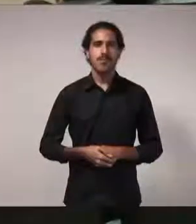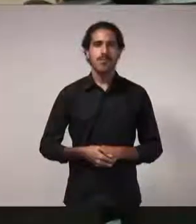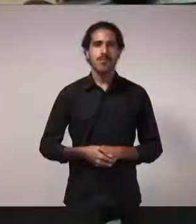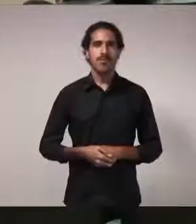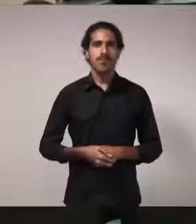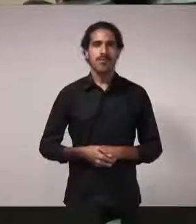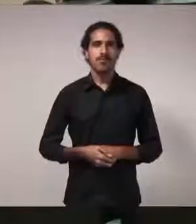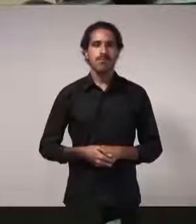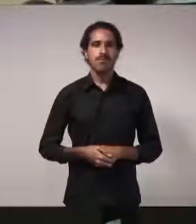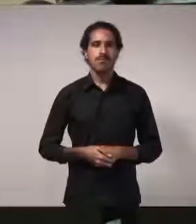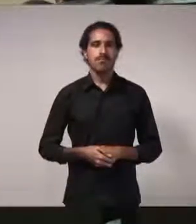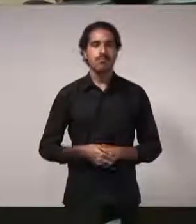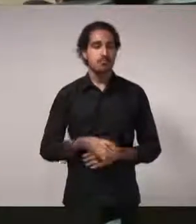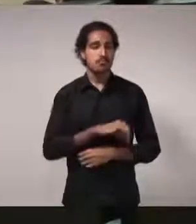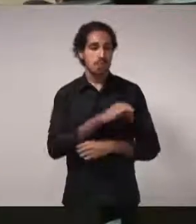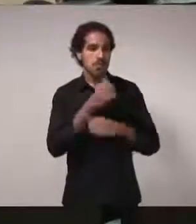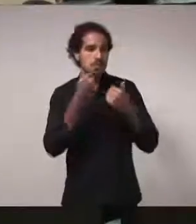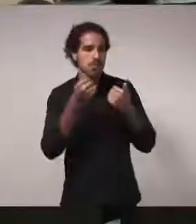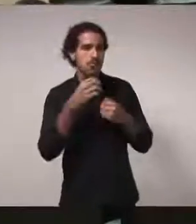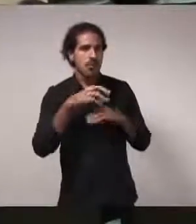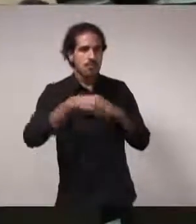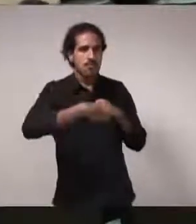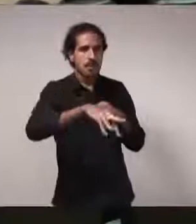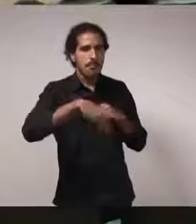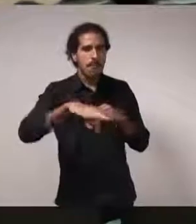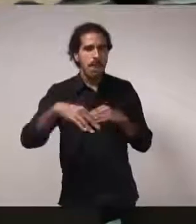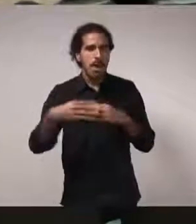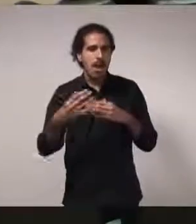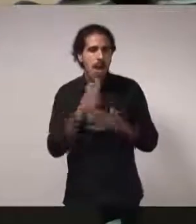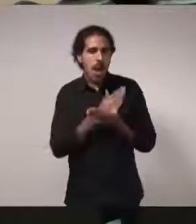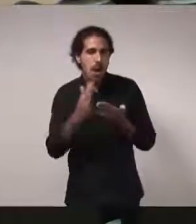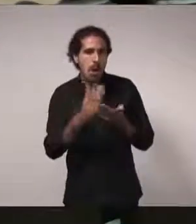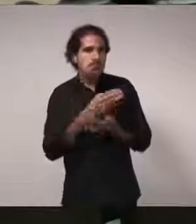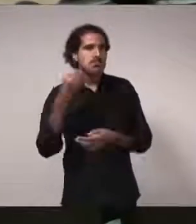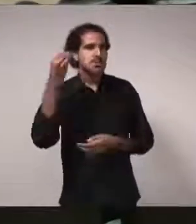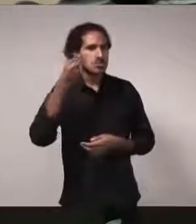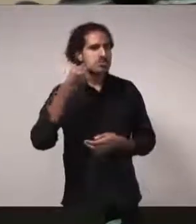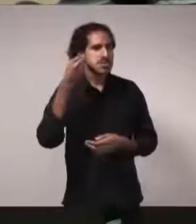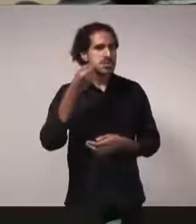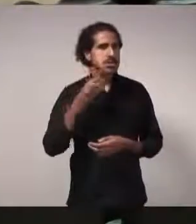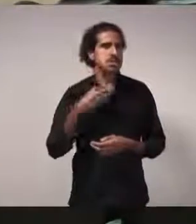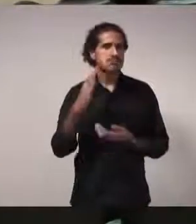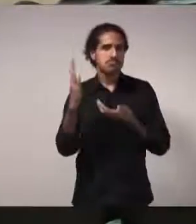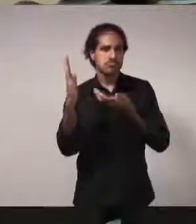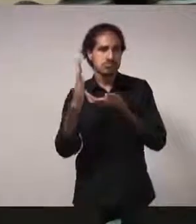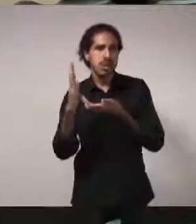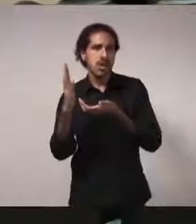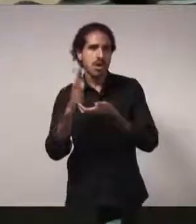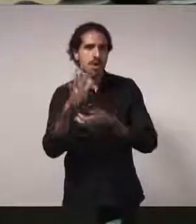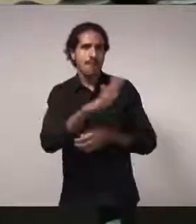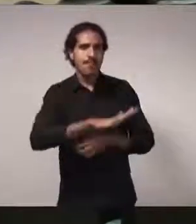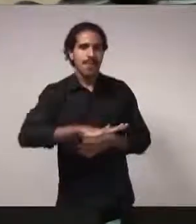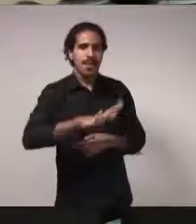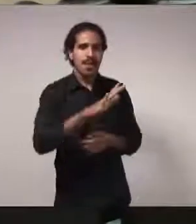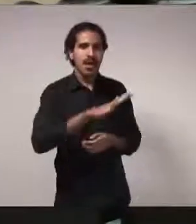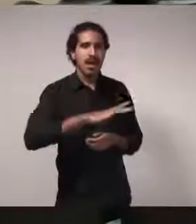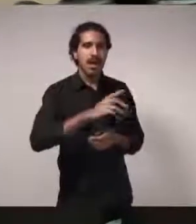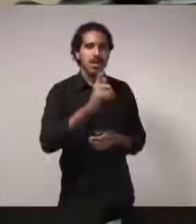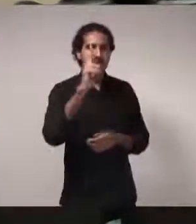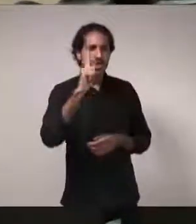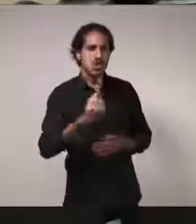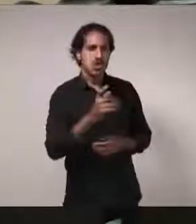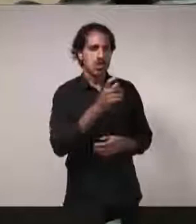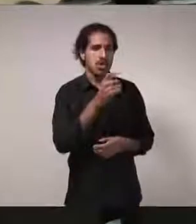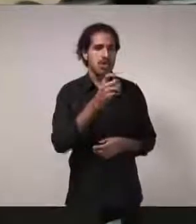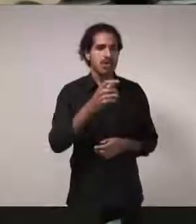Olá, pessoal. Eu vou compartilhar com vocês algumas experiências que a Câmara teve na área de gestão da água, que proporcionaram uma